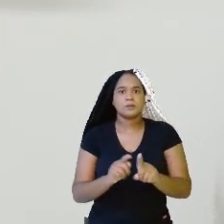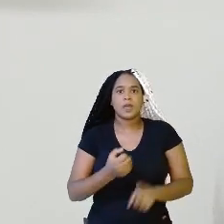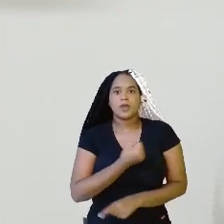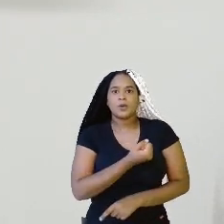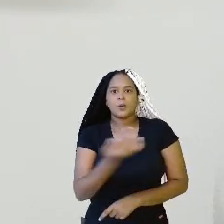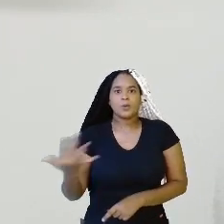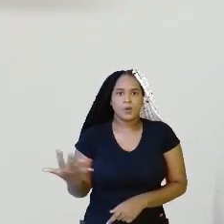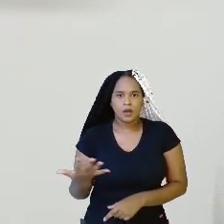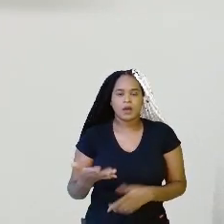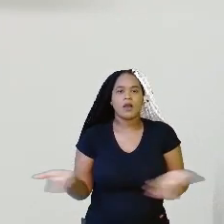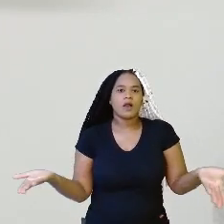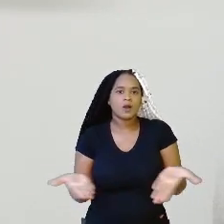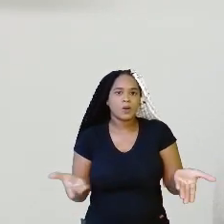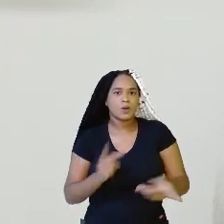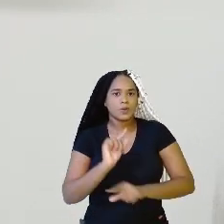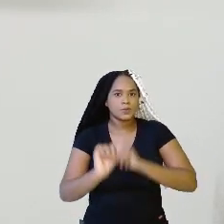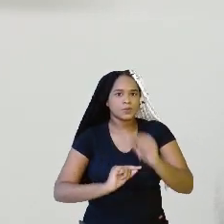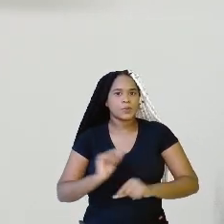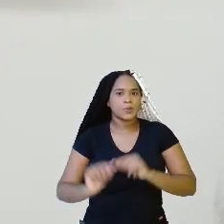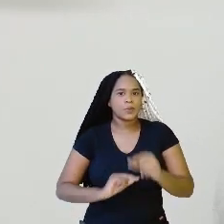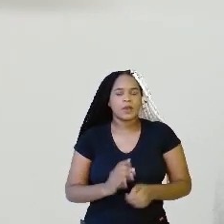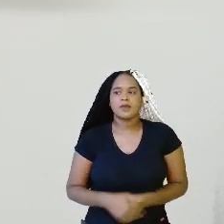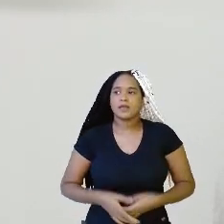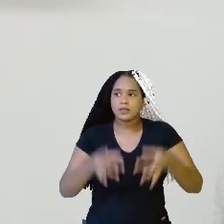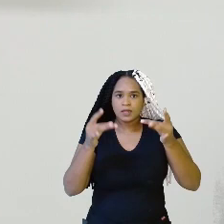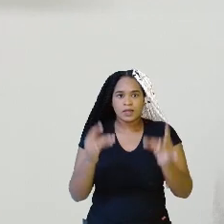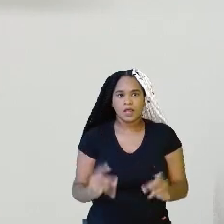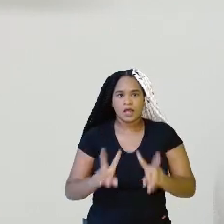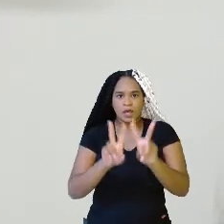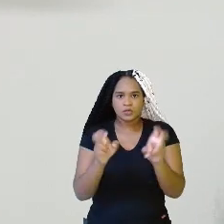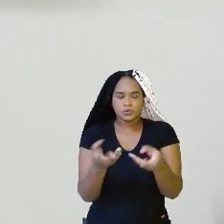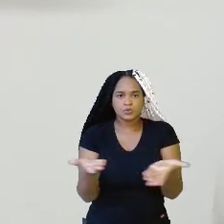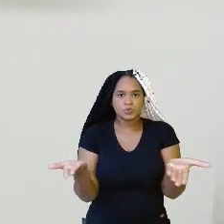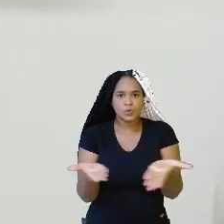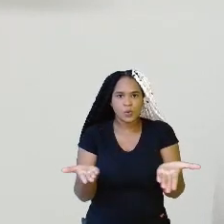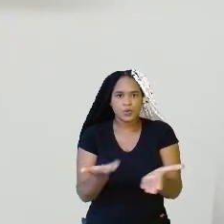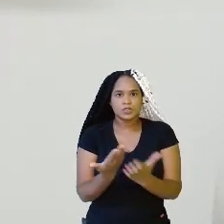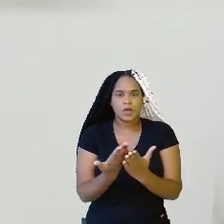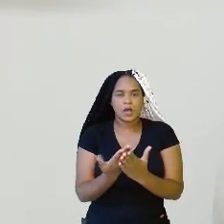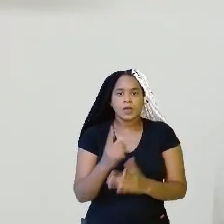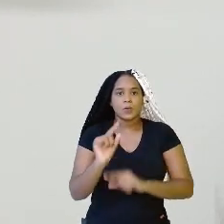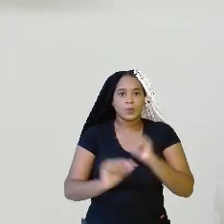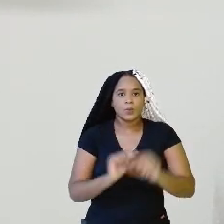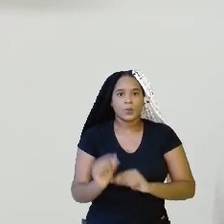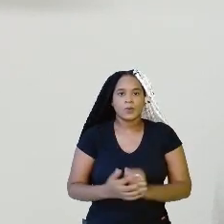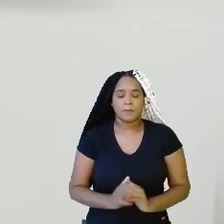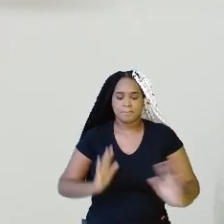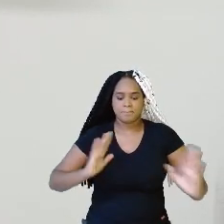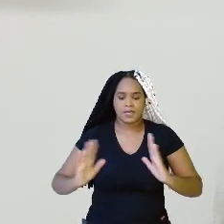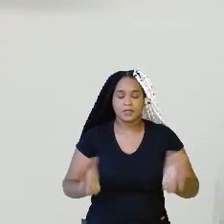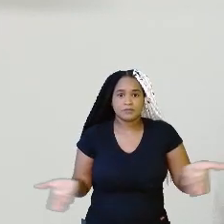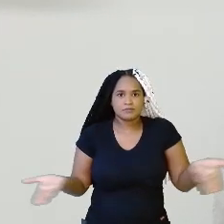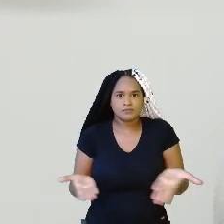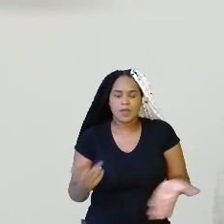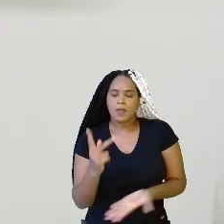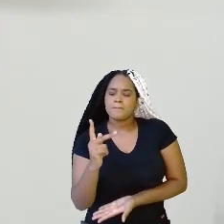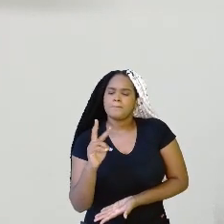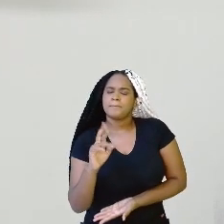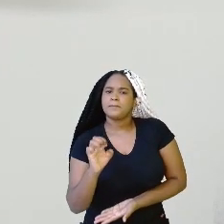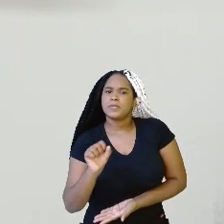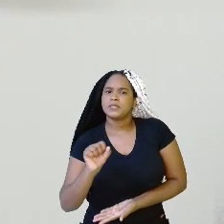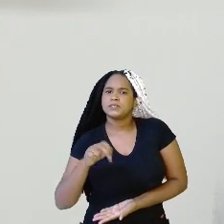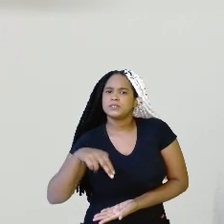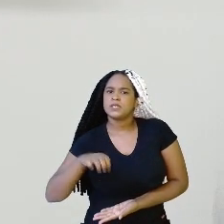número. Agora vamos entrar detalhadamente no assunto da aula de hoje, que é o tempo presente. O que é o tempo